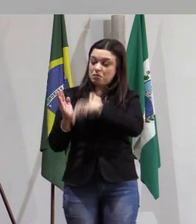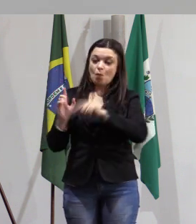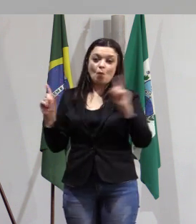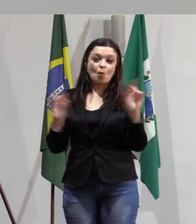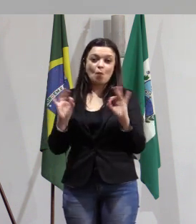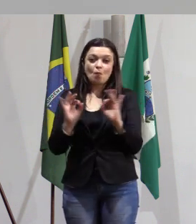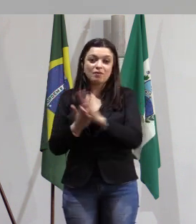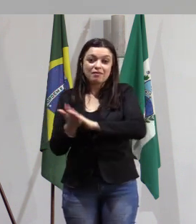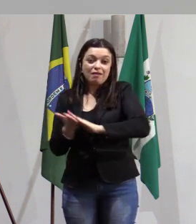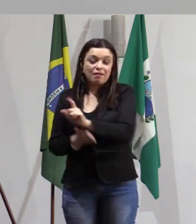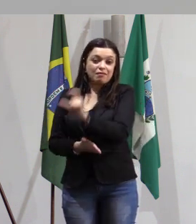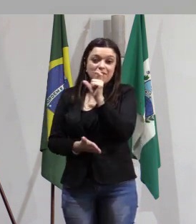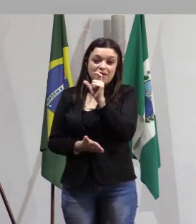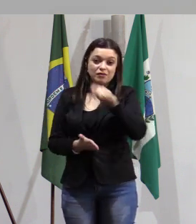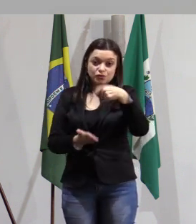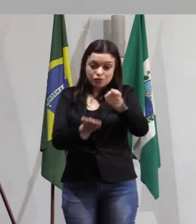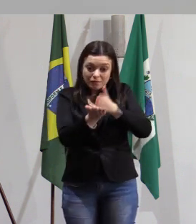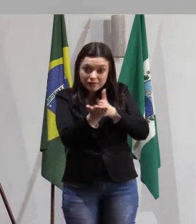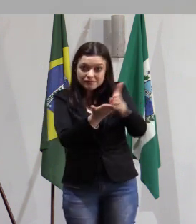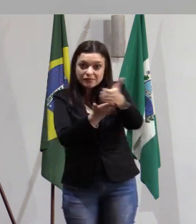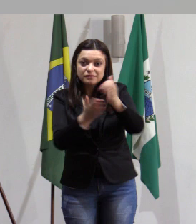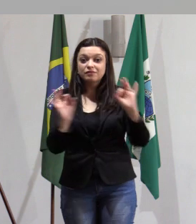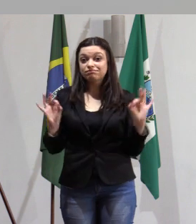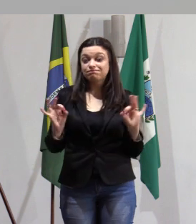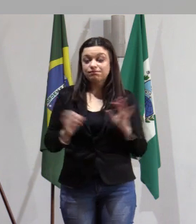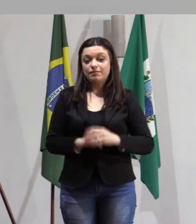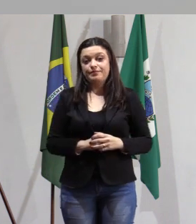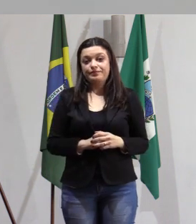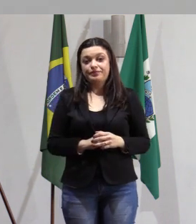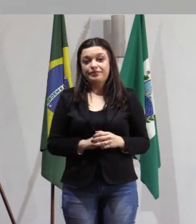É curioso, inclusive no artigo 3º,